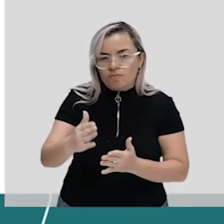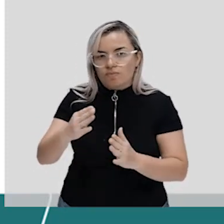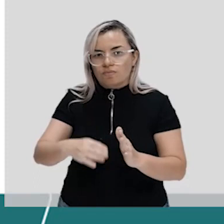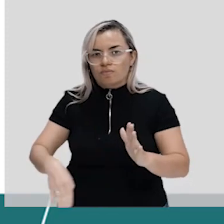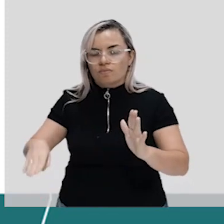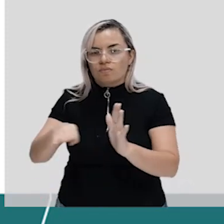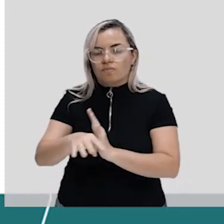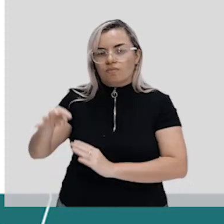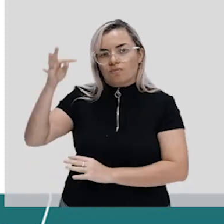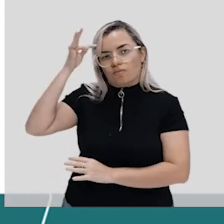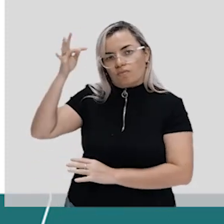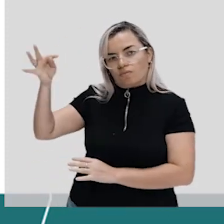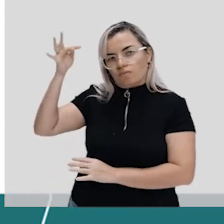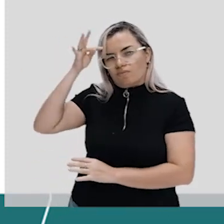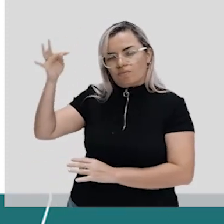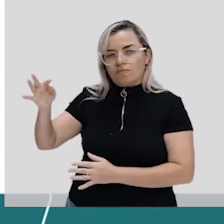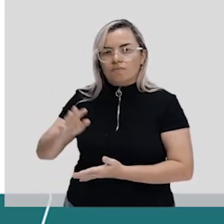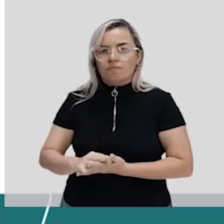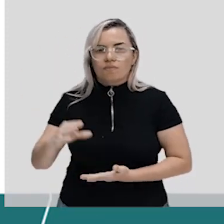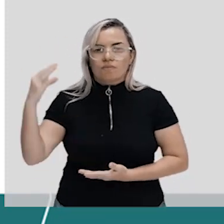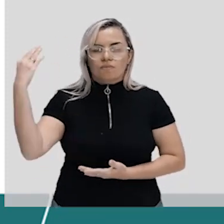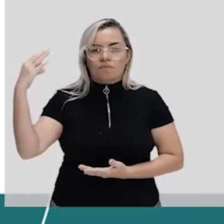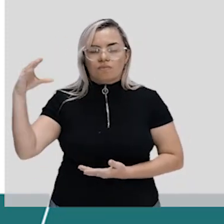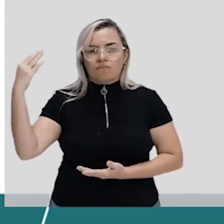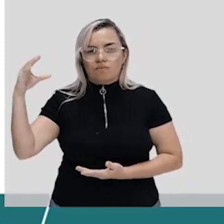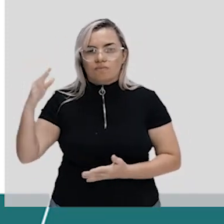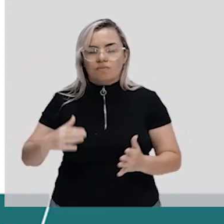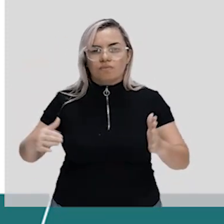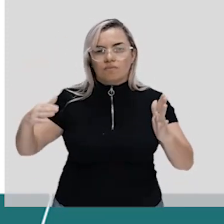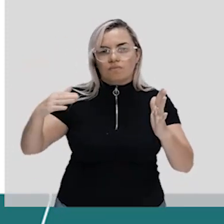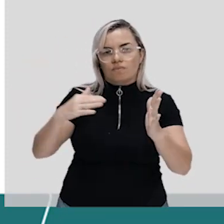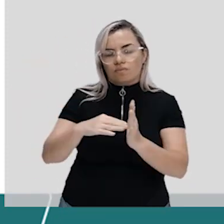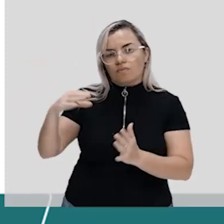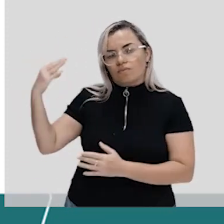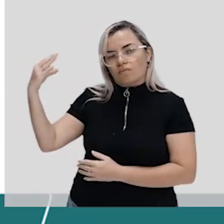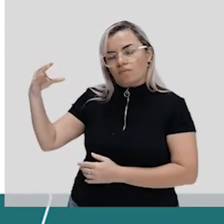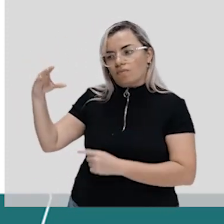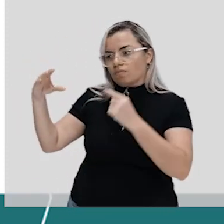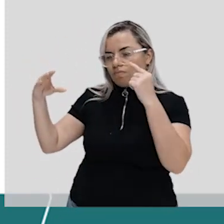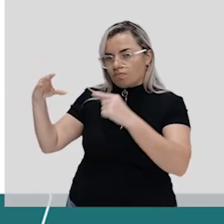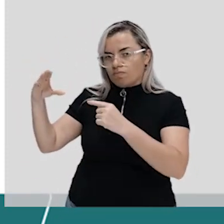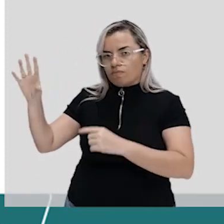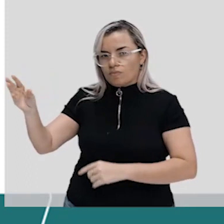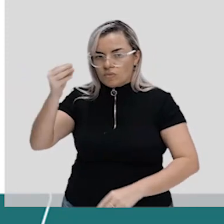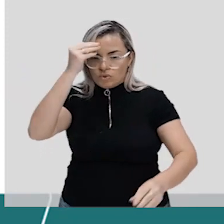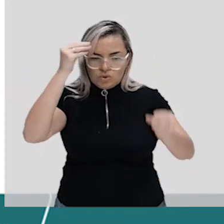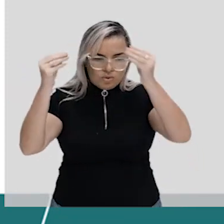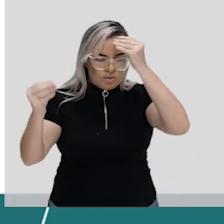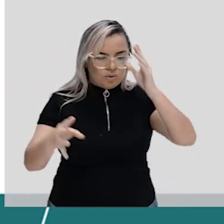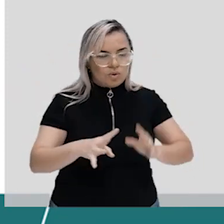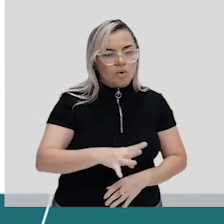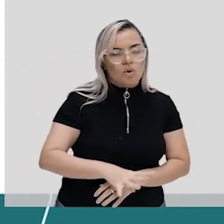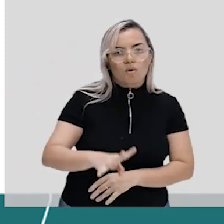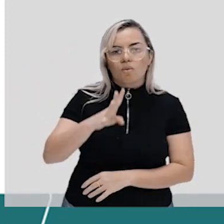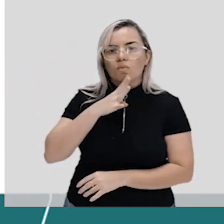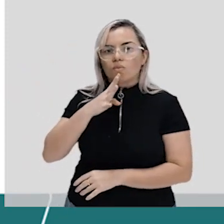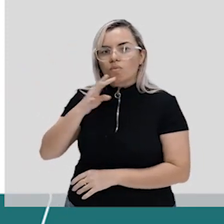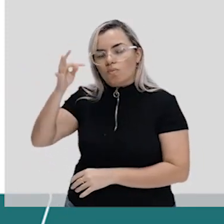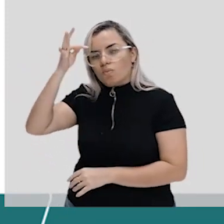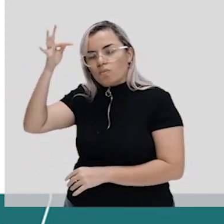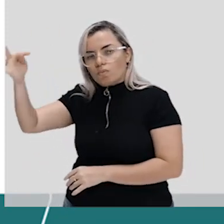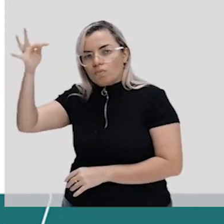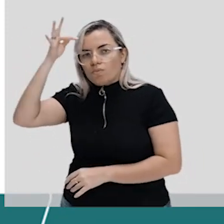as teorias científicas, até aquilo que a ciência vai tomar como conhecimento, como teoria,